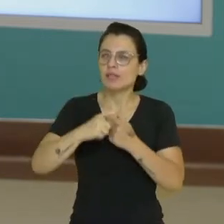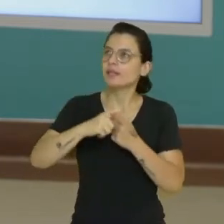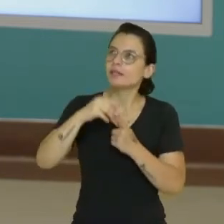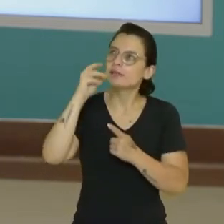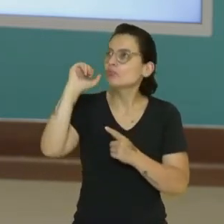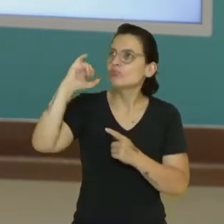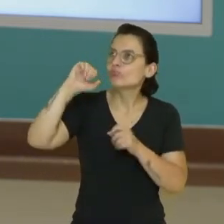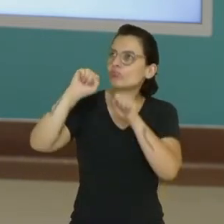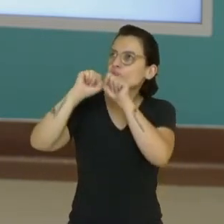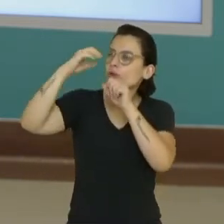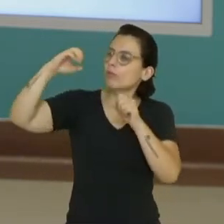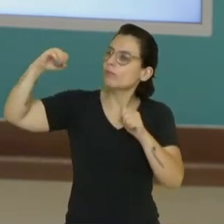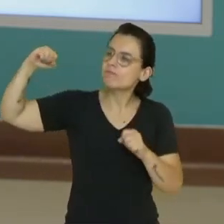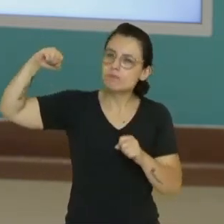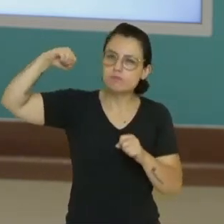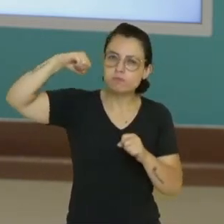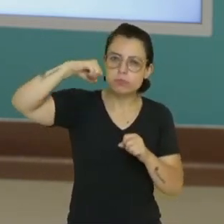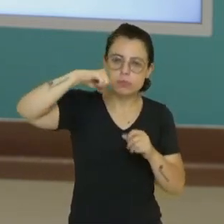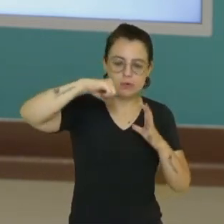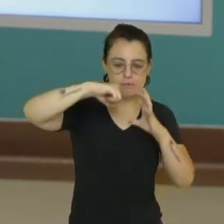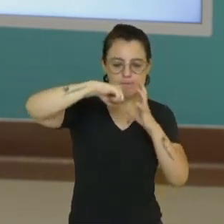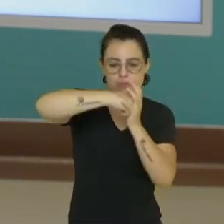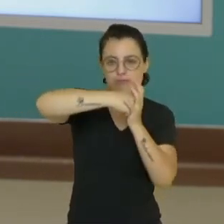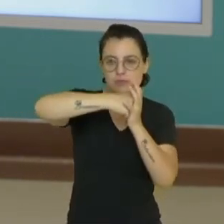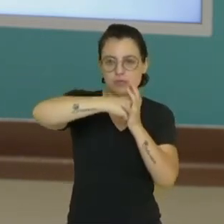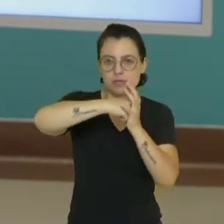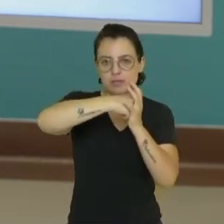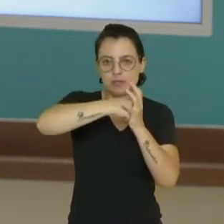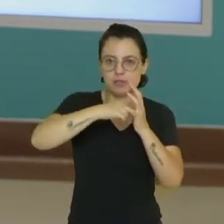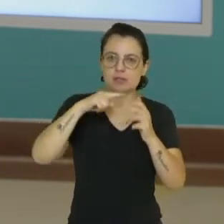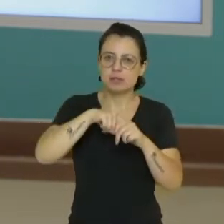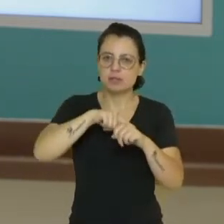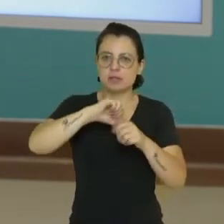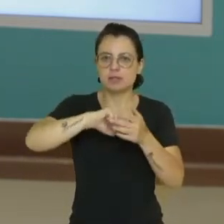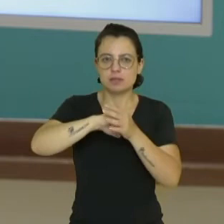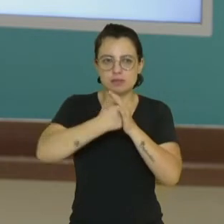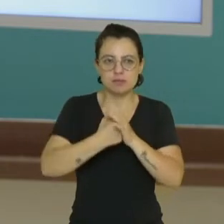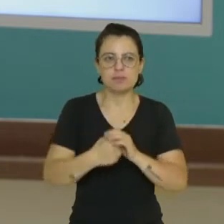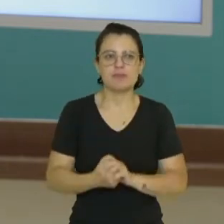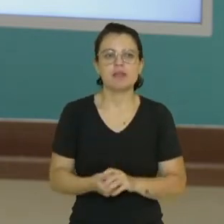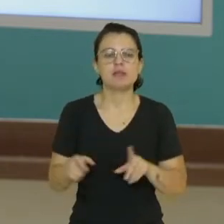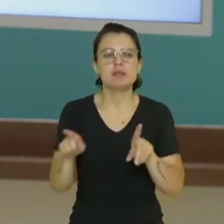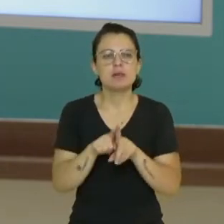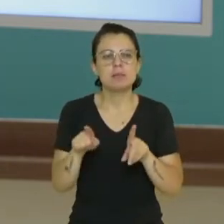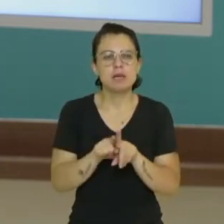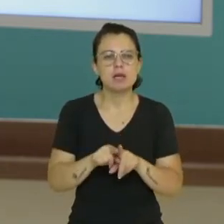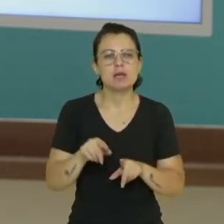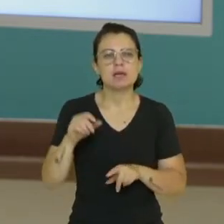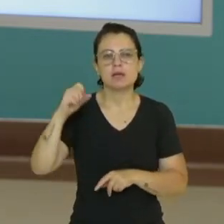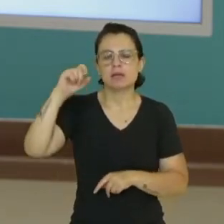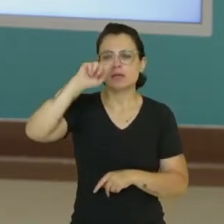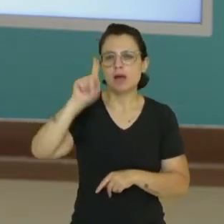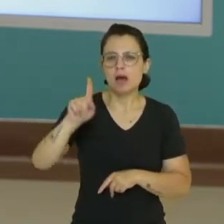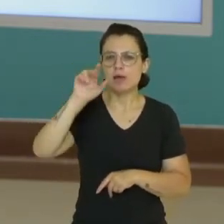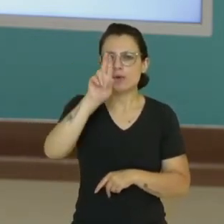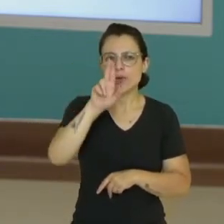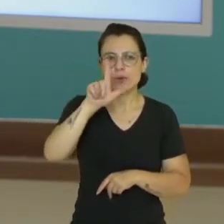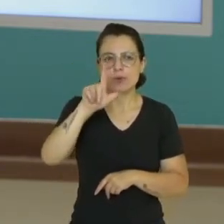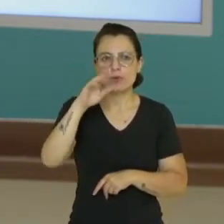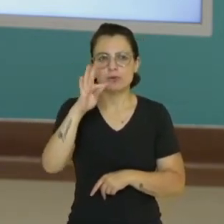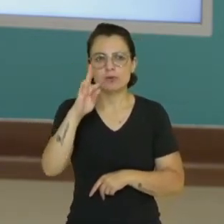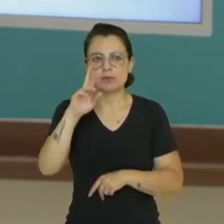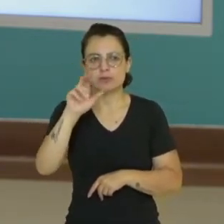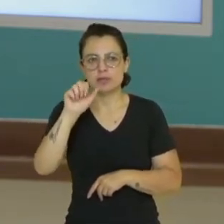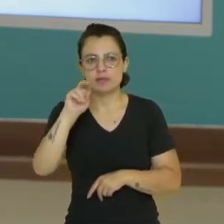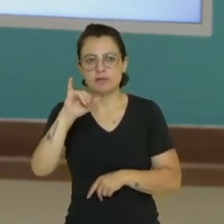vão se fragmentando e entrando em combustão. Além disso, o bloqueio dos raios ultravioleta do tipo A e do tipo